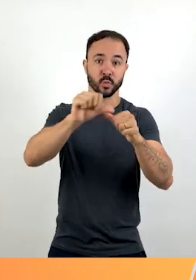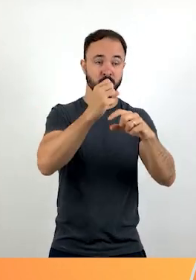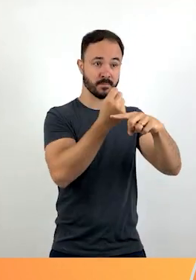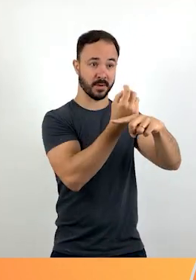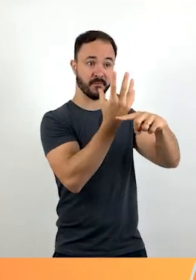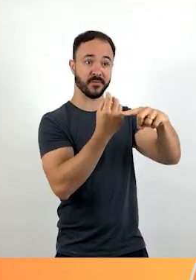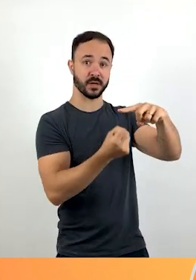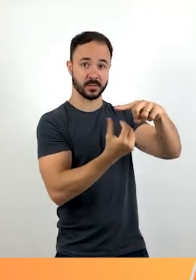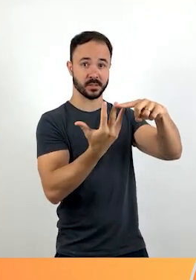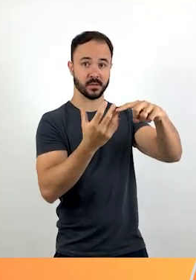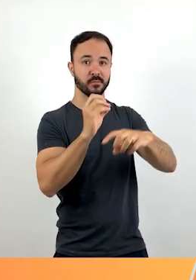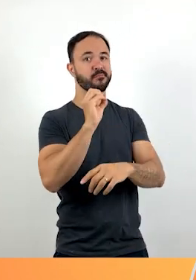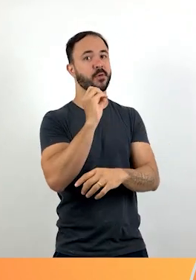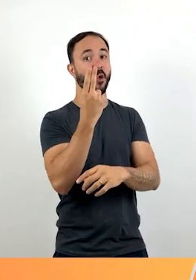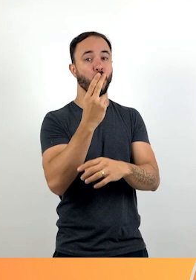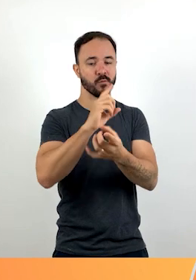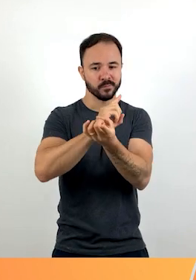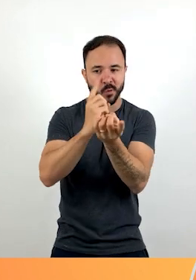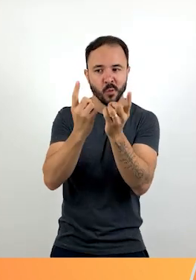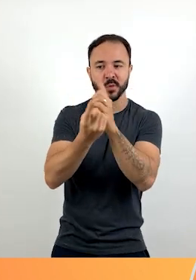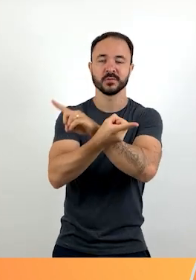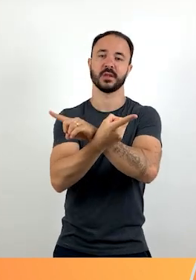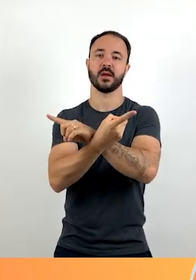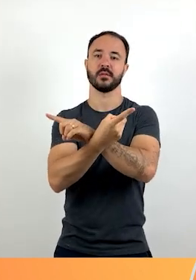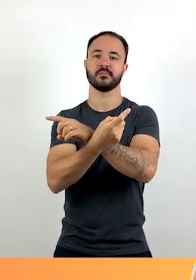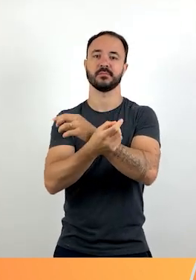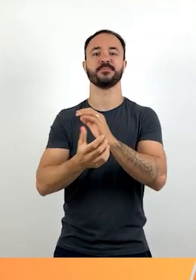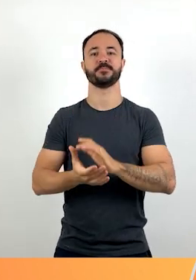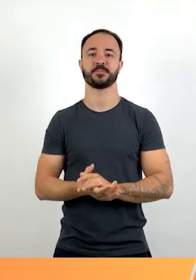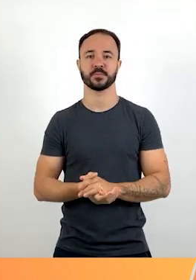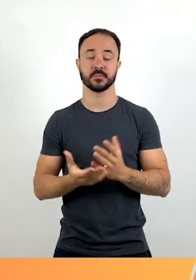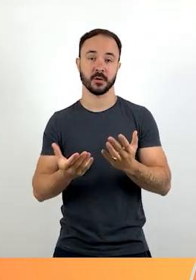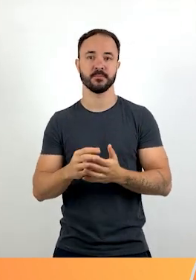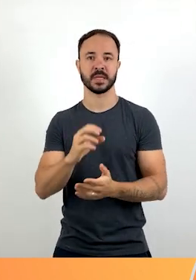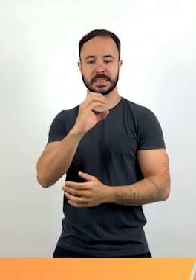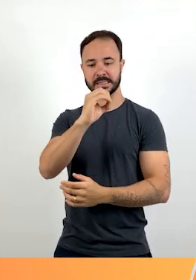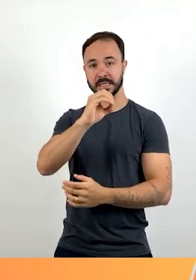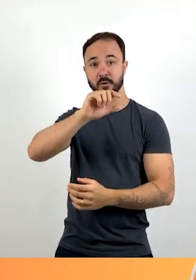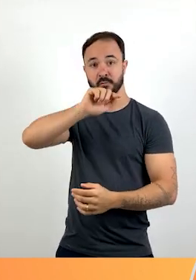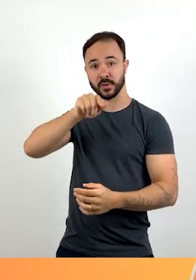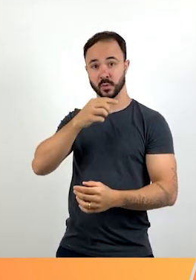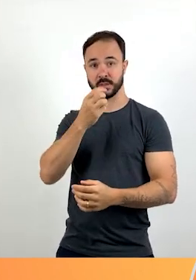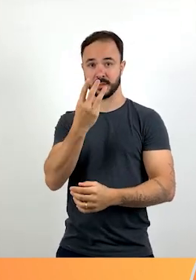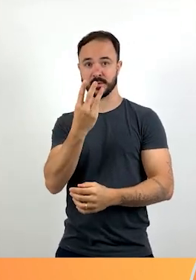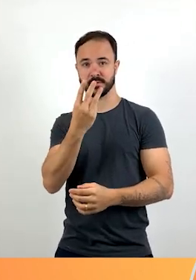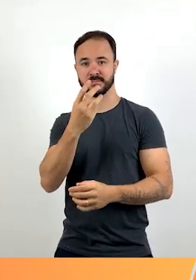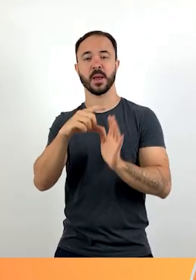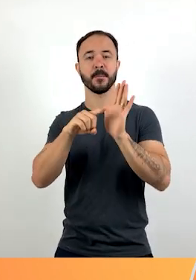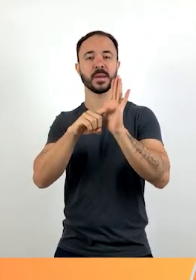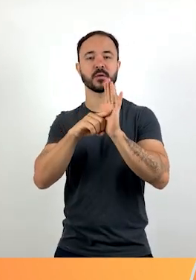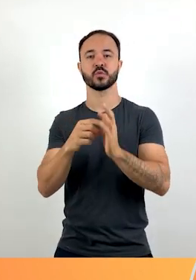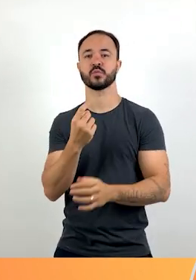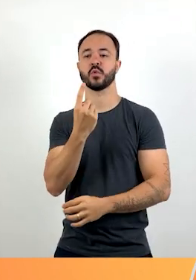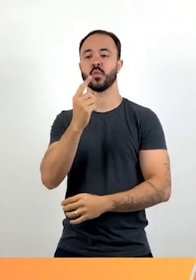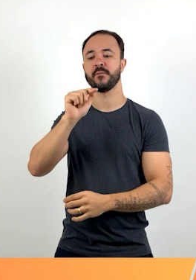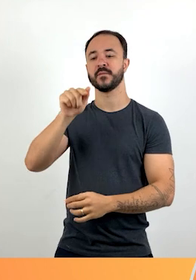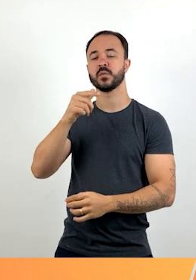decimais. Então vamos efetuar 0,3 menos